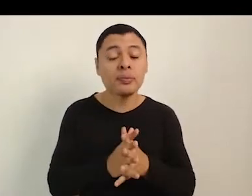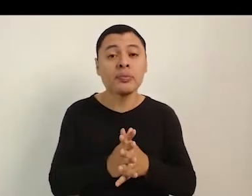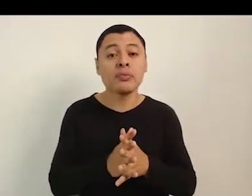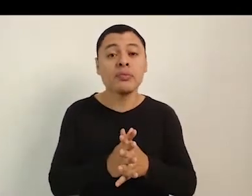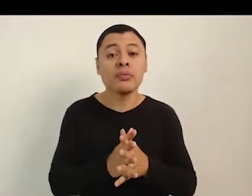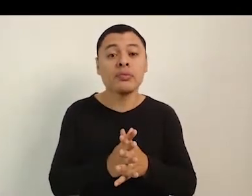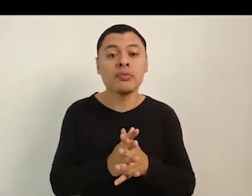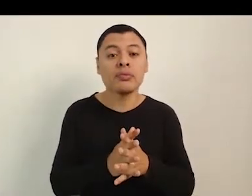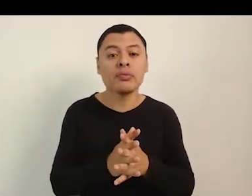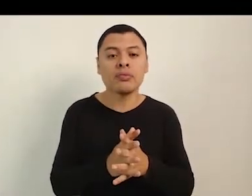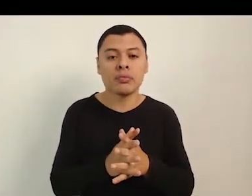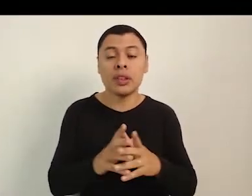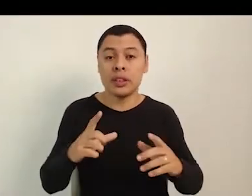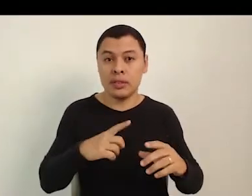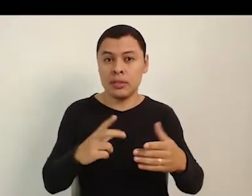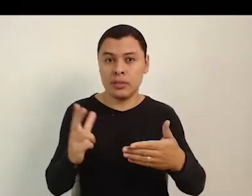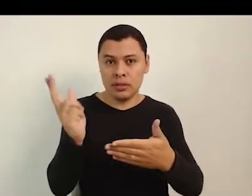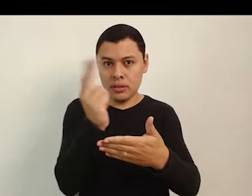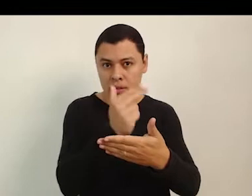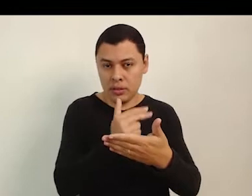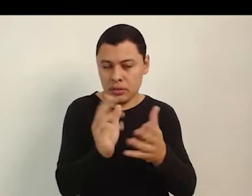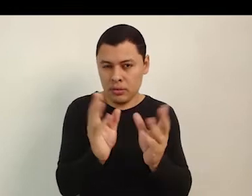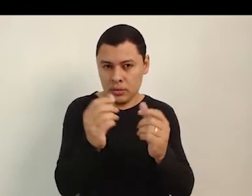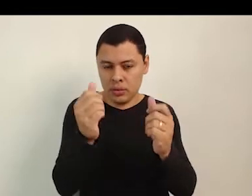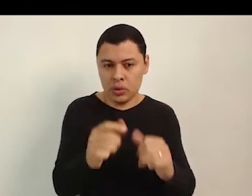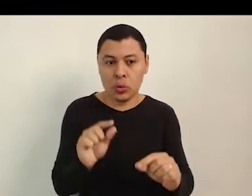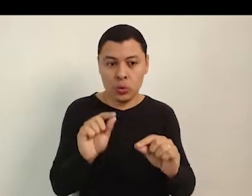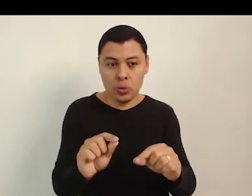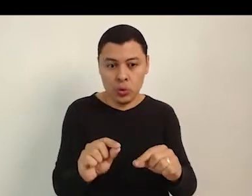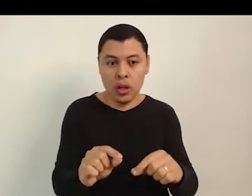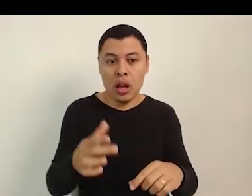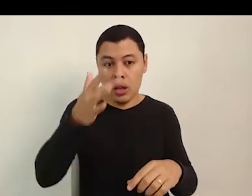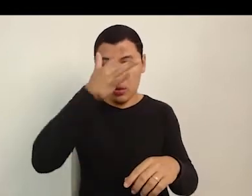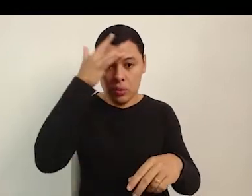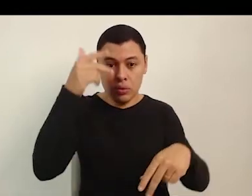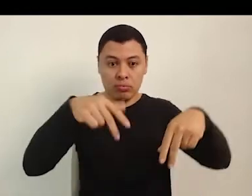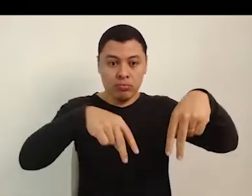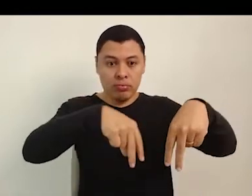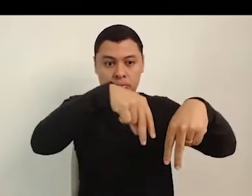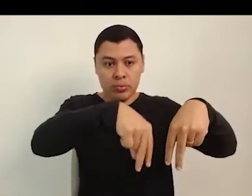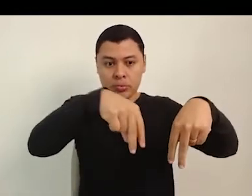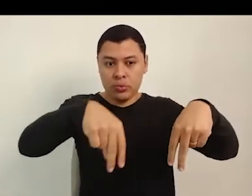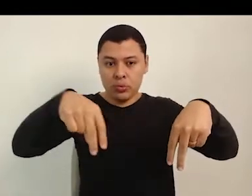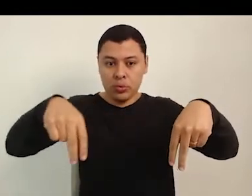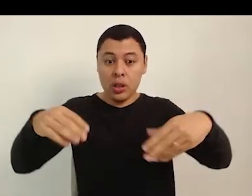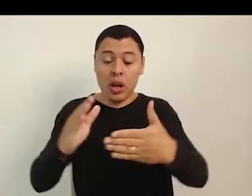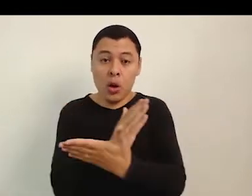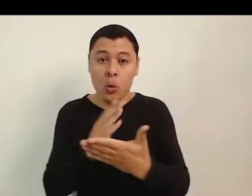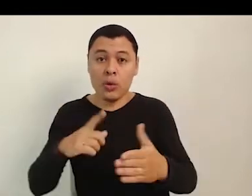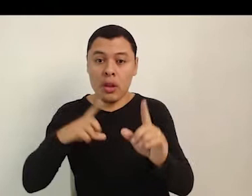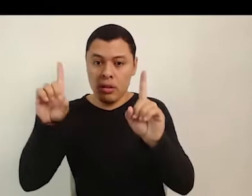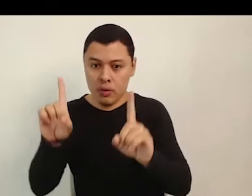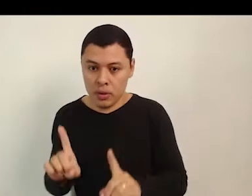uma breve descrição da imagem, a gente tem aqui uma ilustração de algumas pessoas, algumas com deficiência e outras